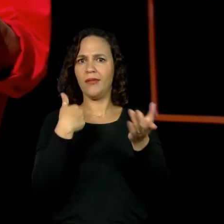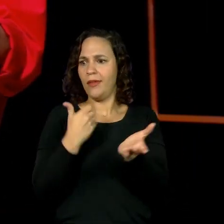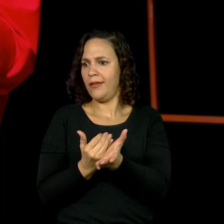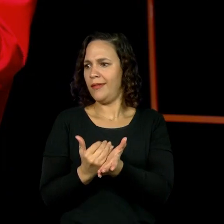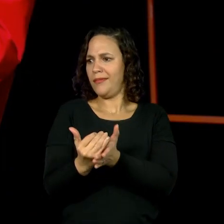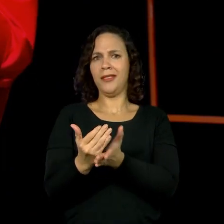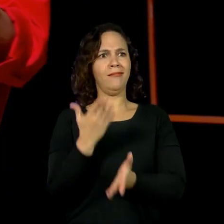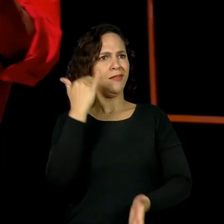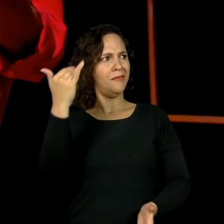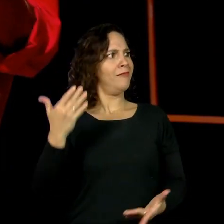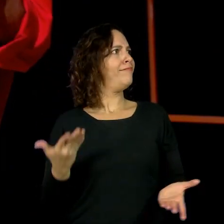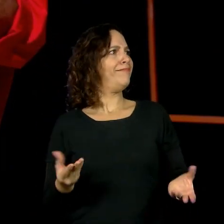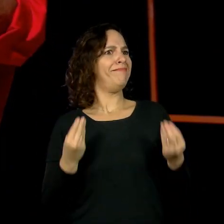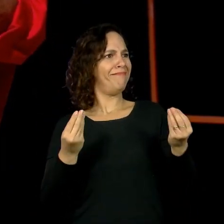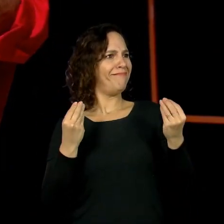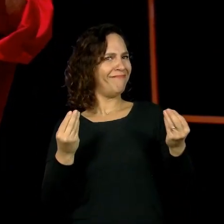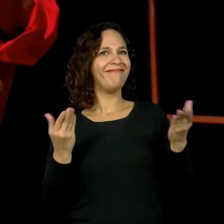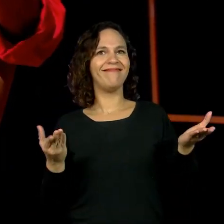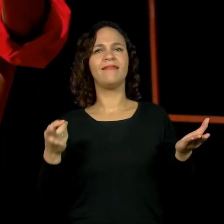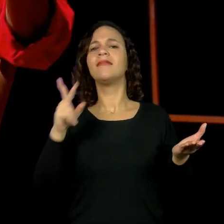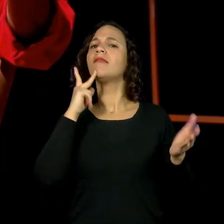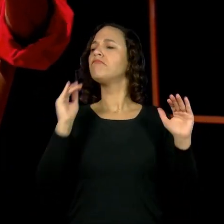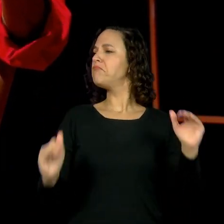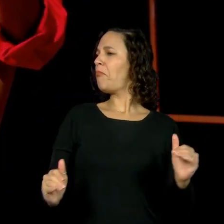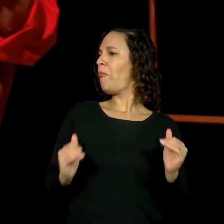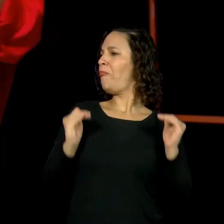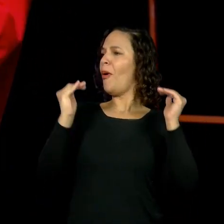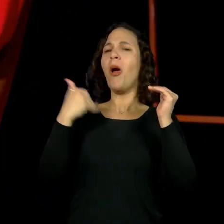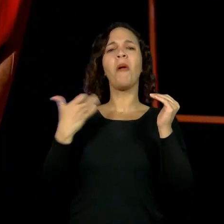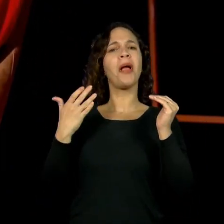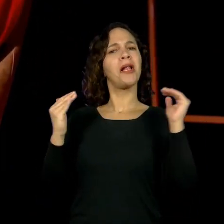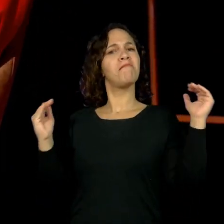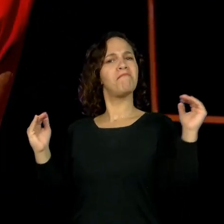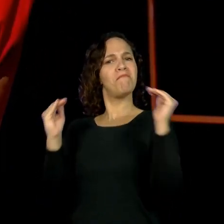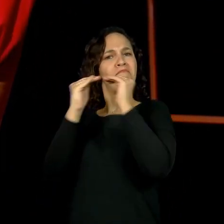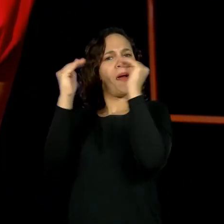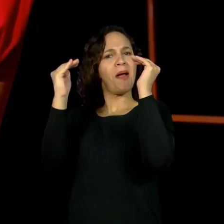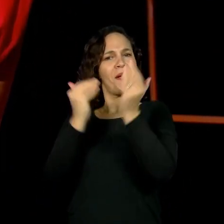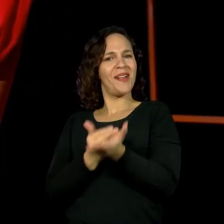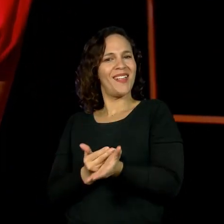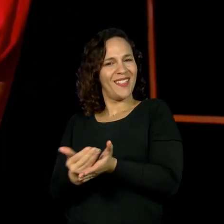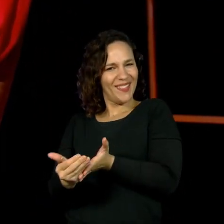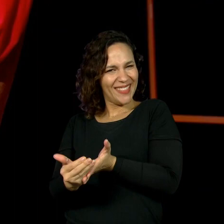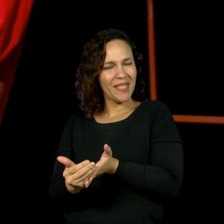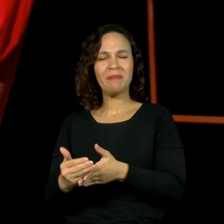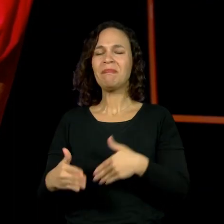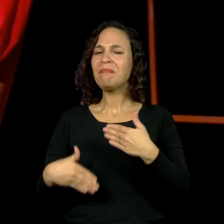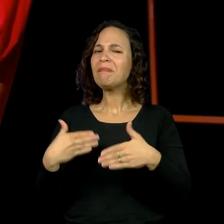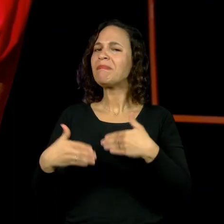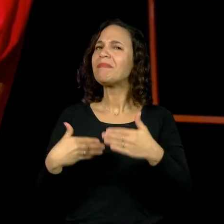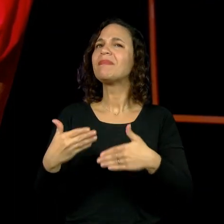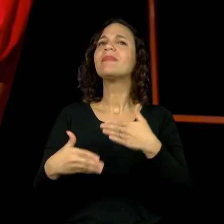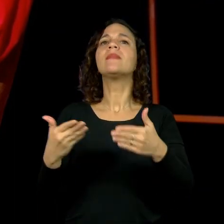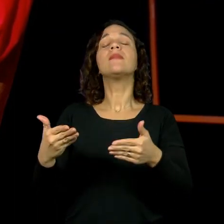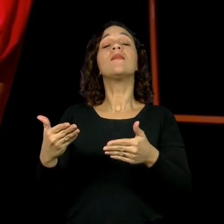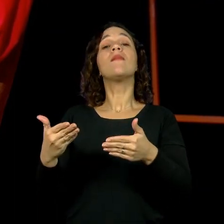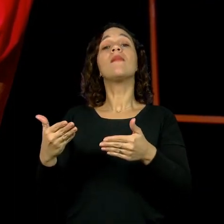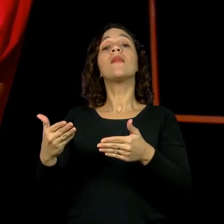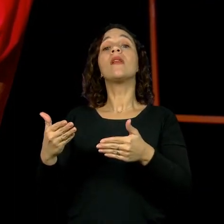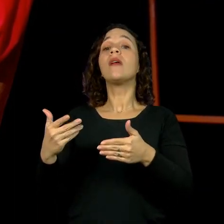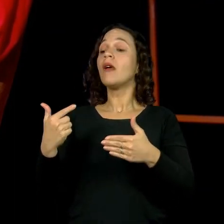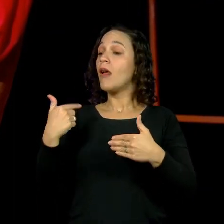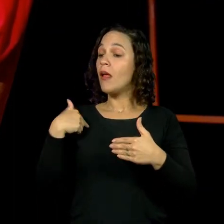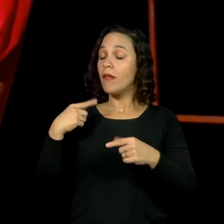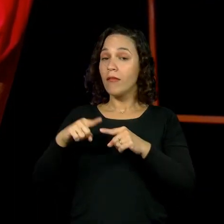orquestra para Nelson Gonçalves, Frank Sinatra, né? Mas eu fui até o momento, me